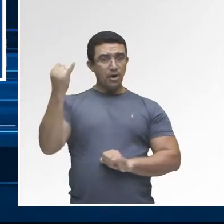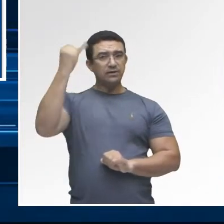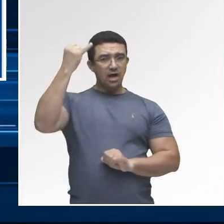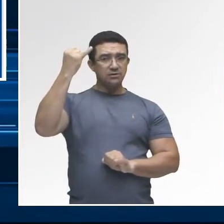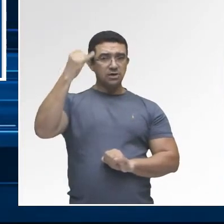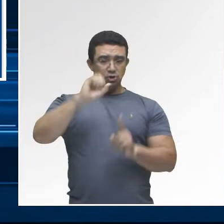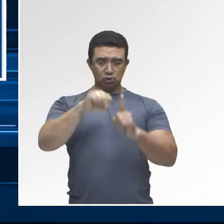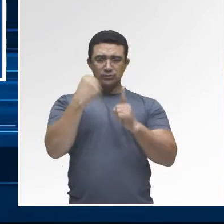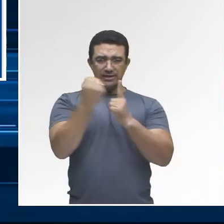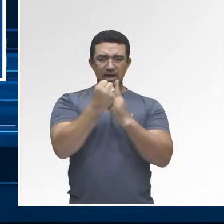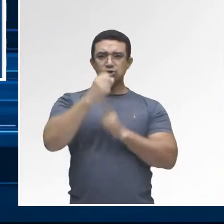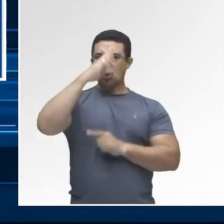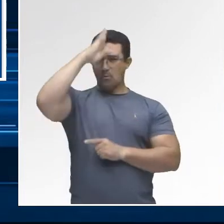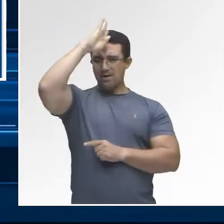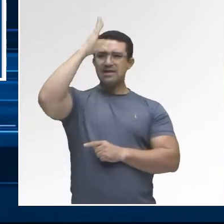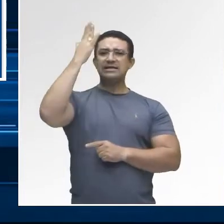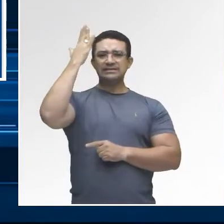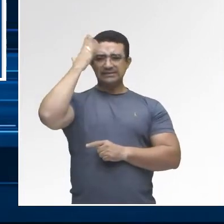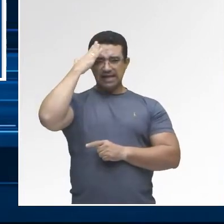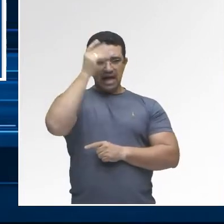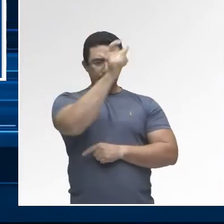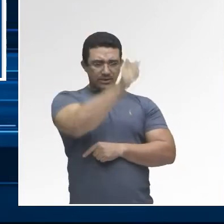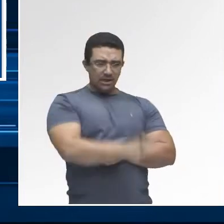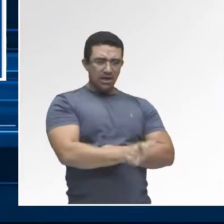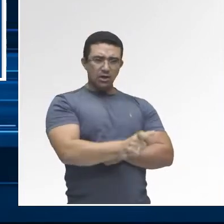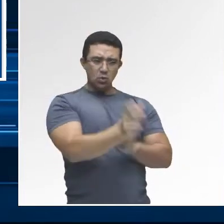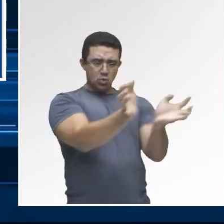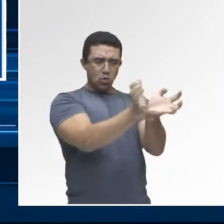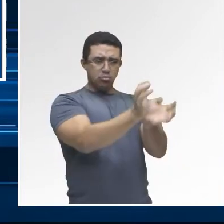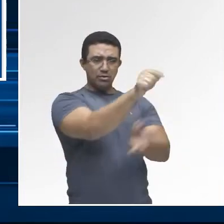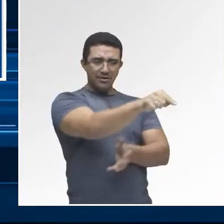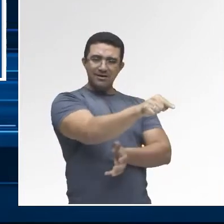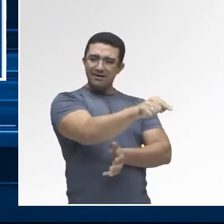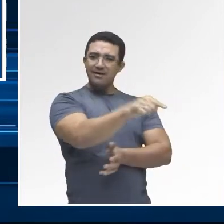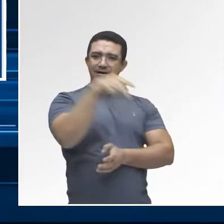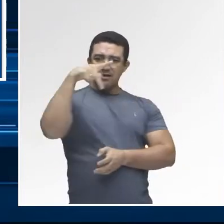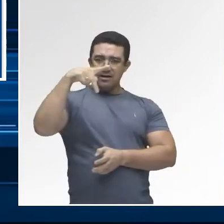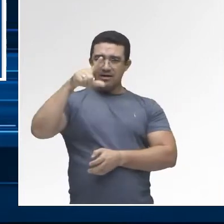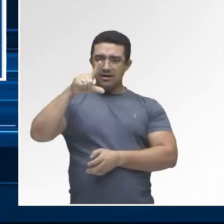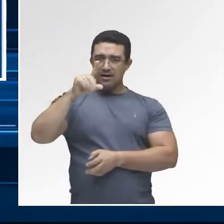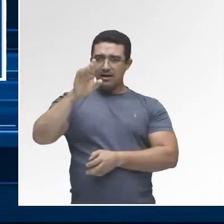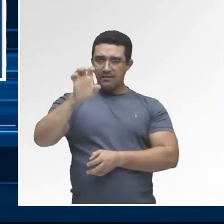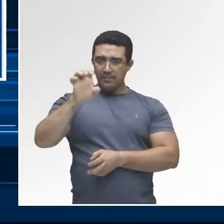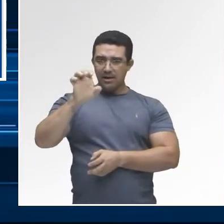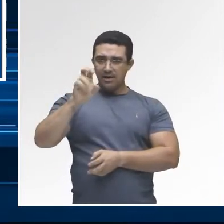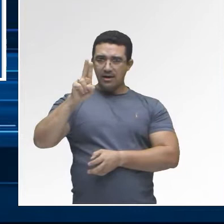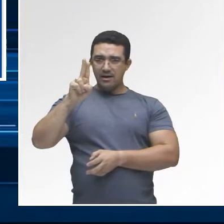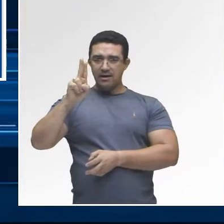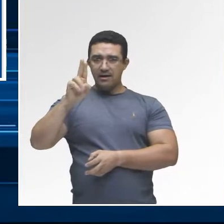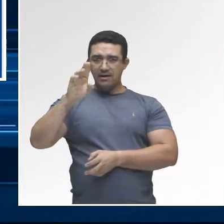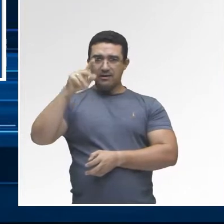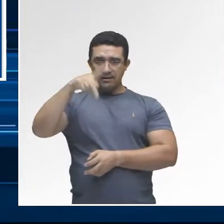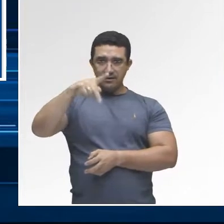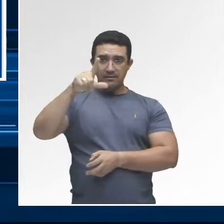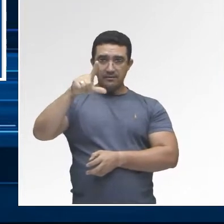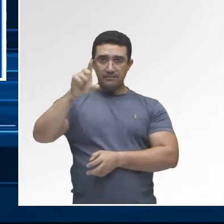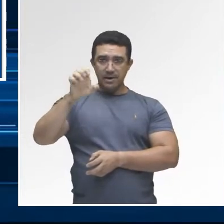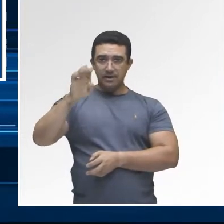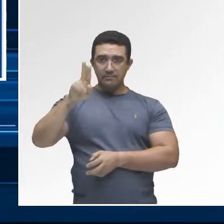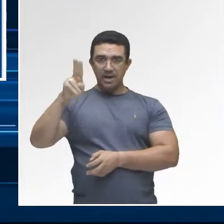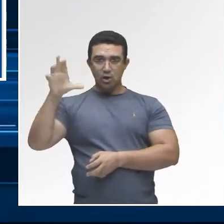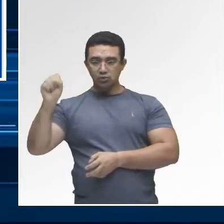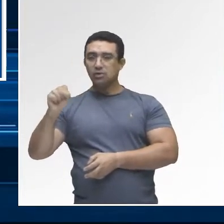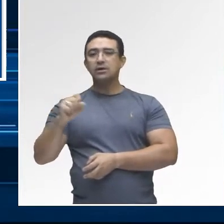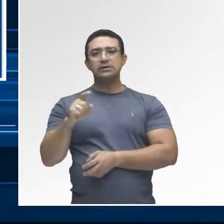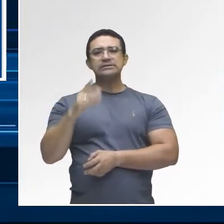eles estavam deixados de fora da política, em grande parte, e por isso eles vão se rebelar, eles vão se